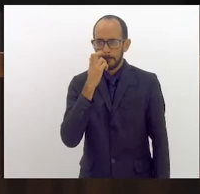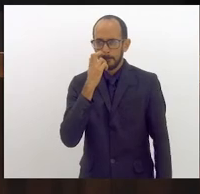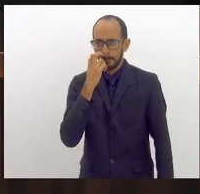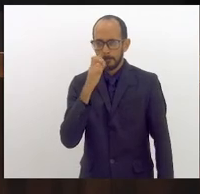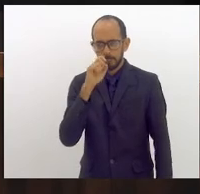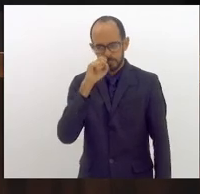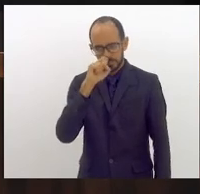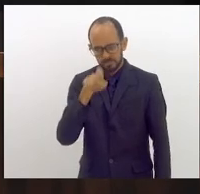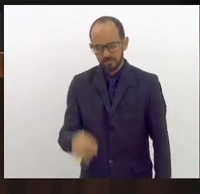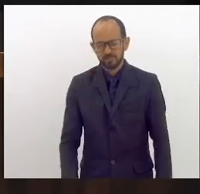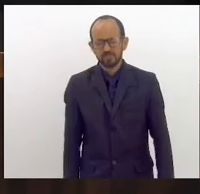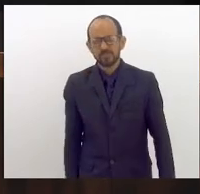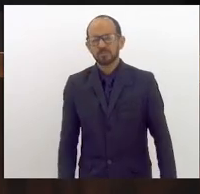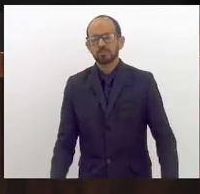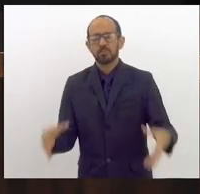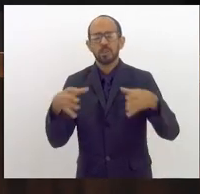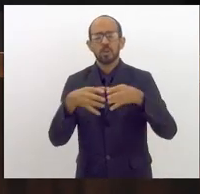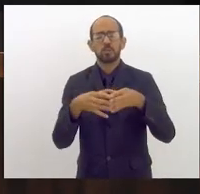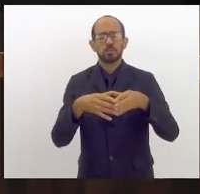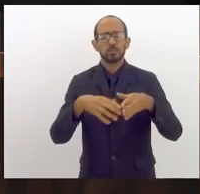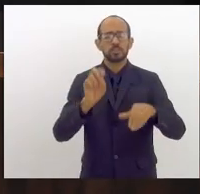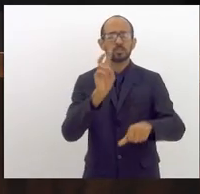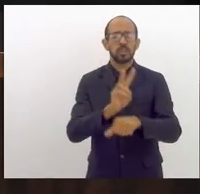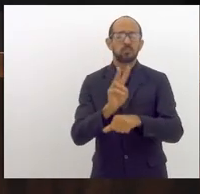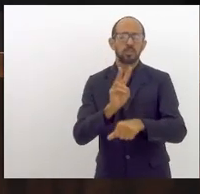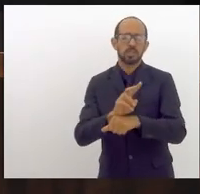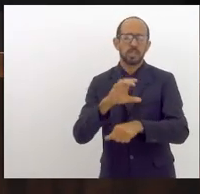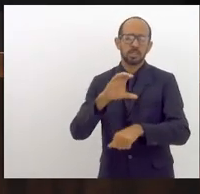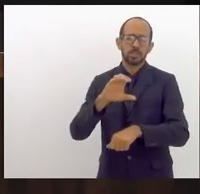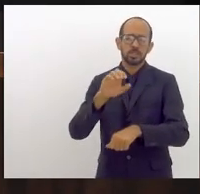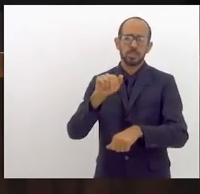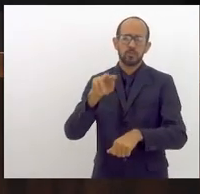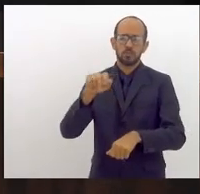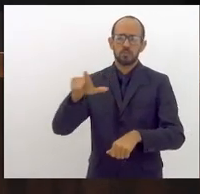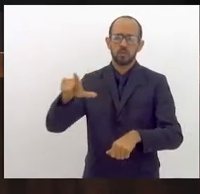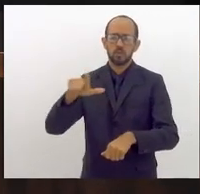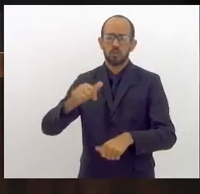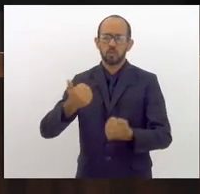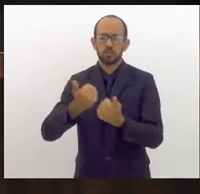pela comissão de Defesa Civil Deputado Subtenente Bernardo